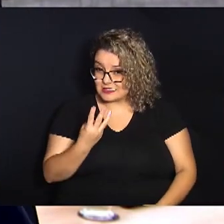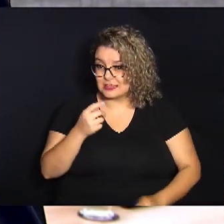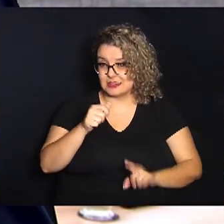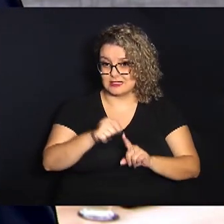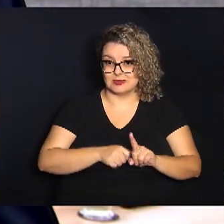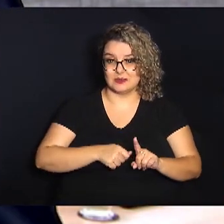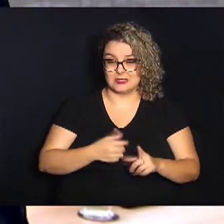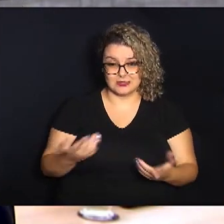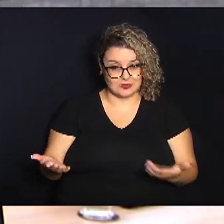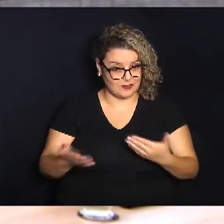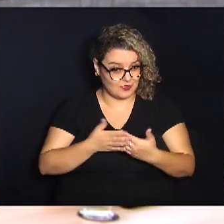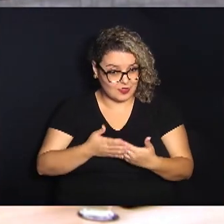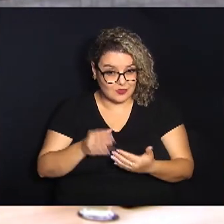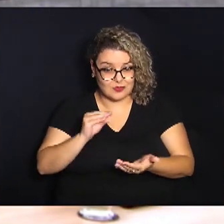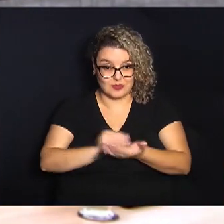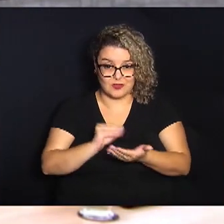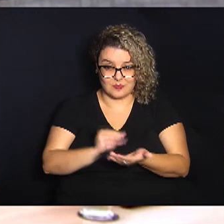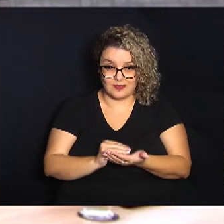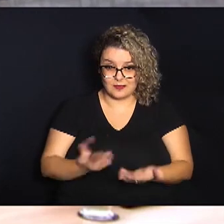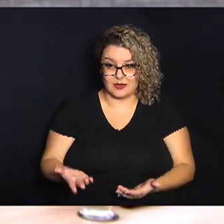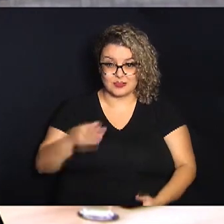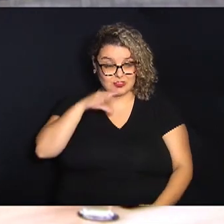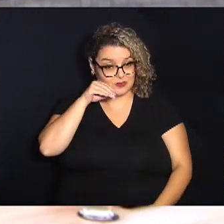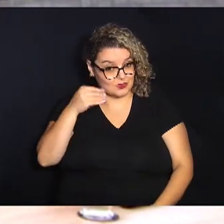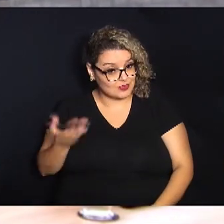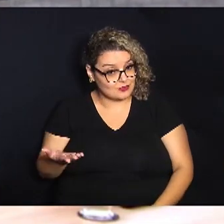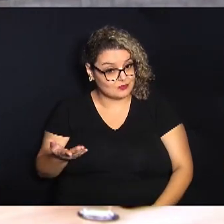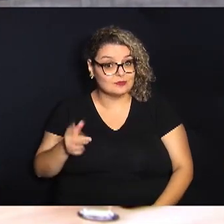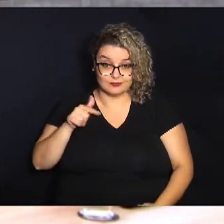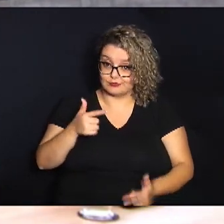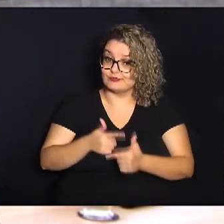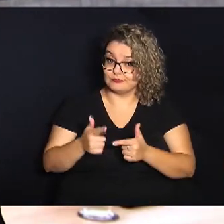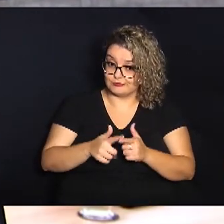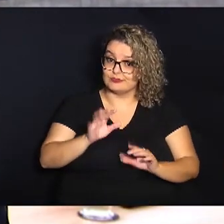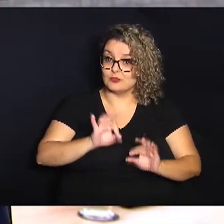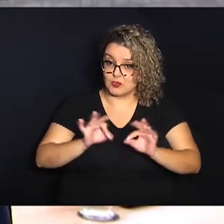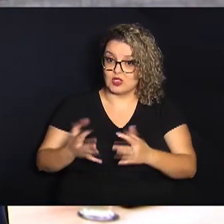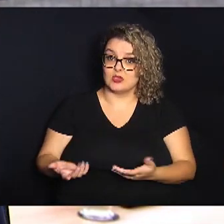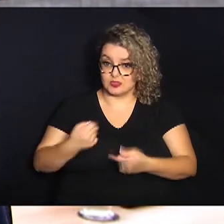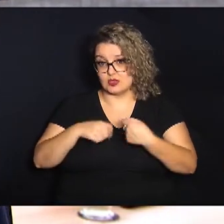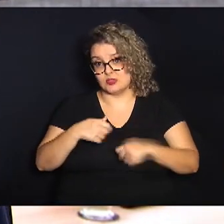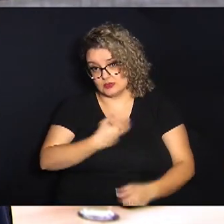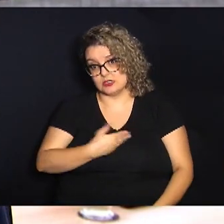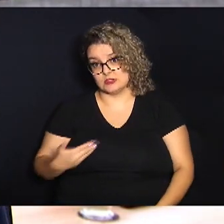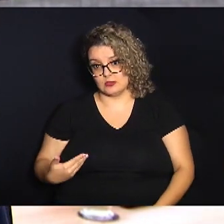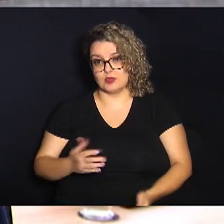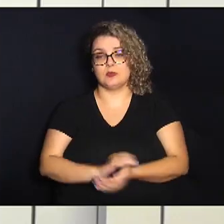ter a farmácia fechada por ausência de farmacêuticos é um problema de planejamento da administração pública.